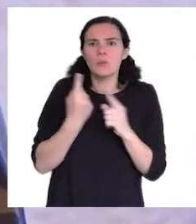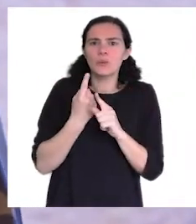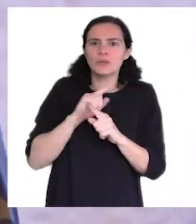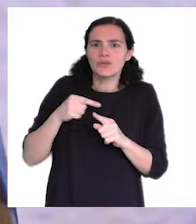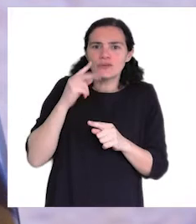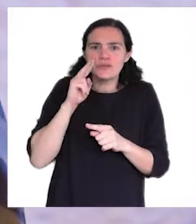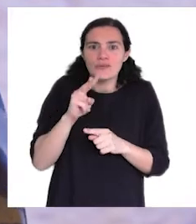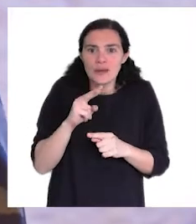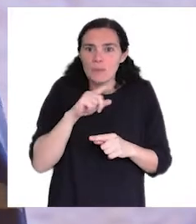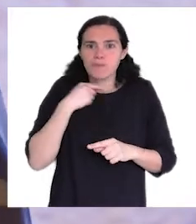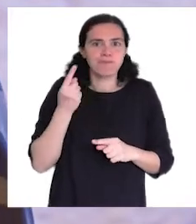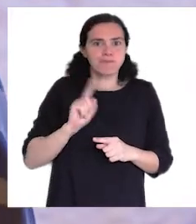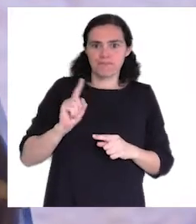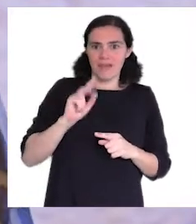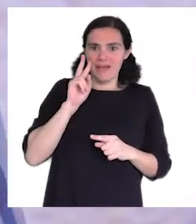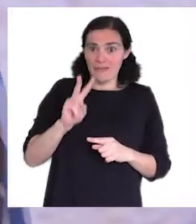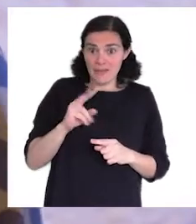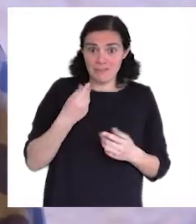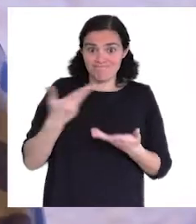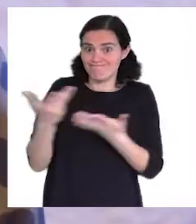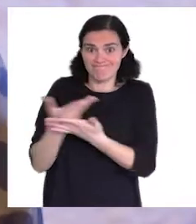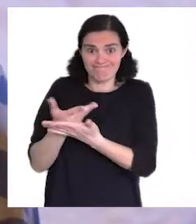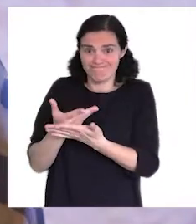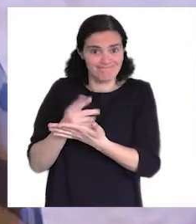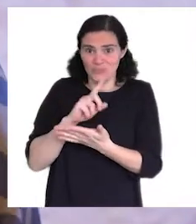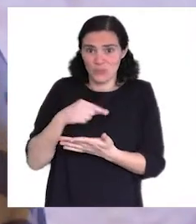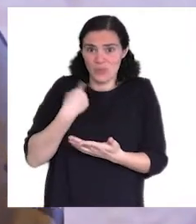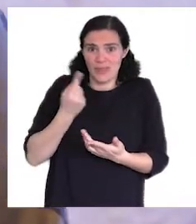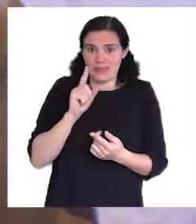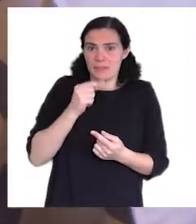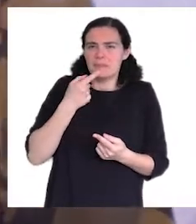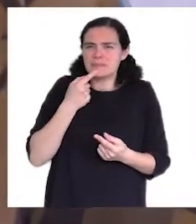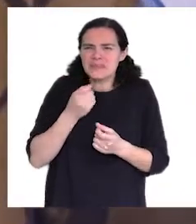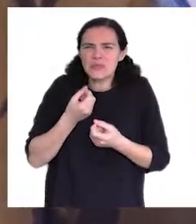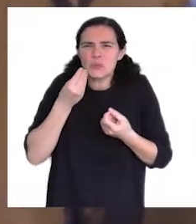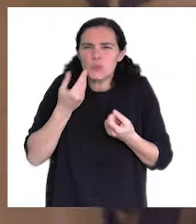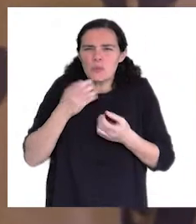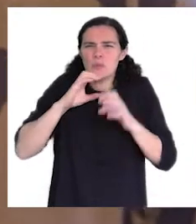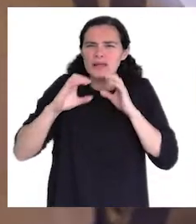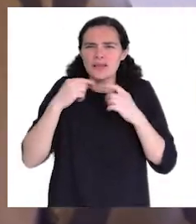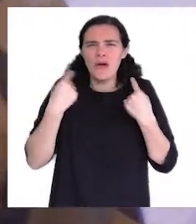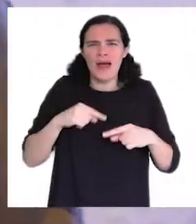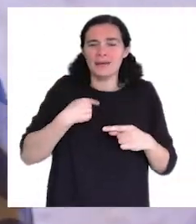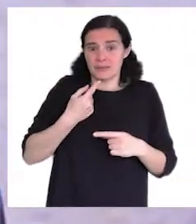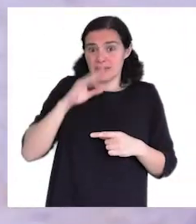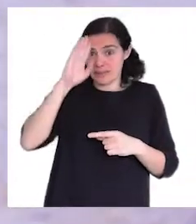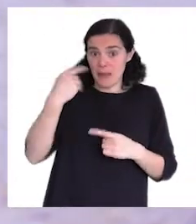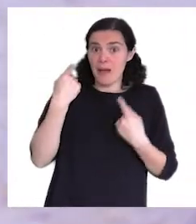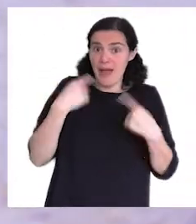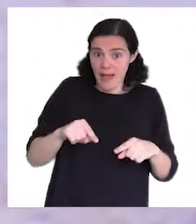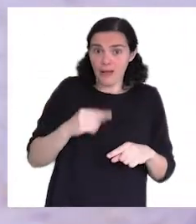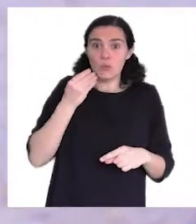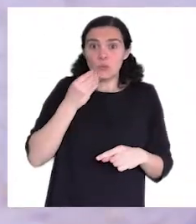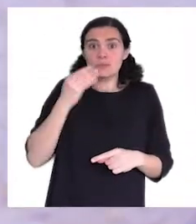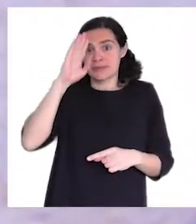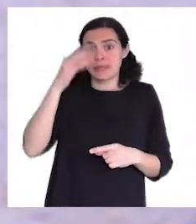nós não conseguimos ver a olho nu. Nós não conseguimos ver essa relação, nem conseguimos perceber como é que ela se estabelece. Mas sabemos que ela existe e sabemos que ela